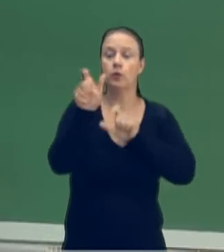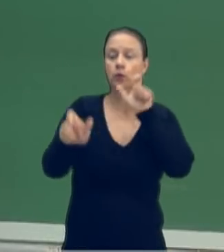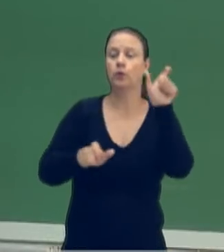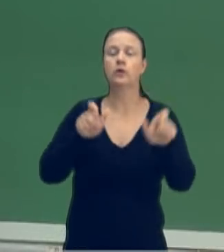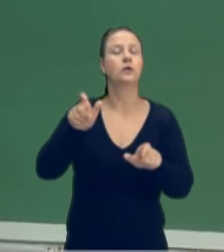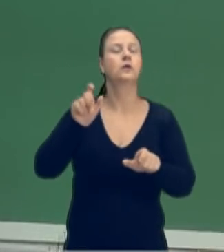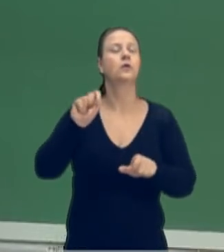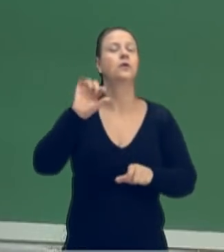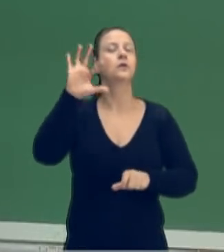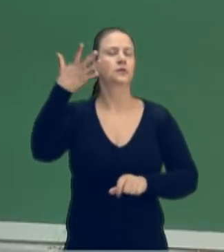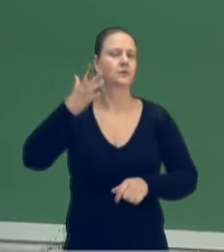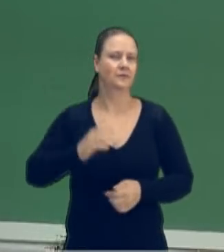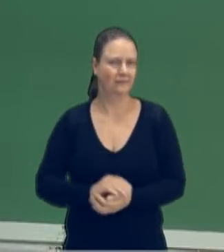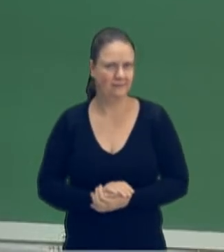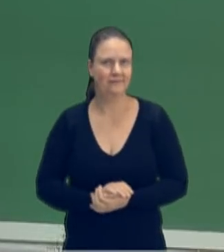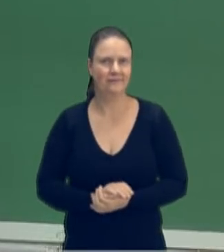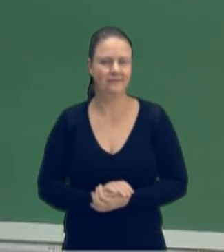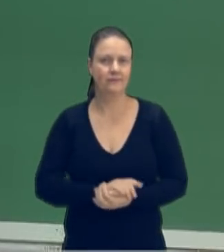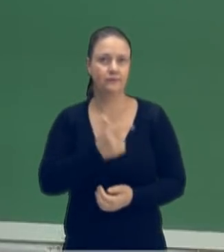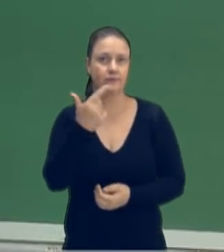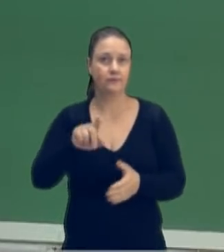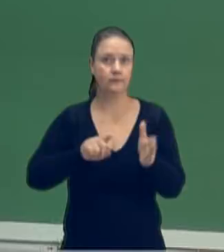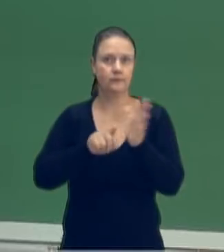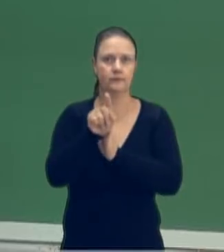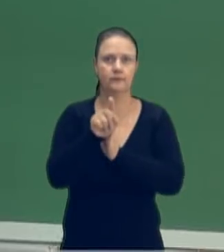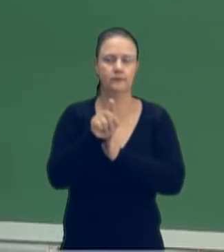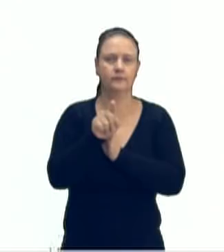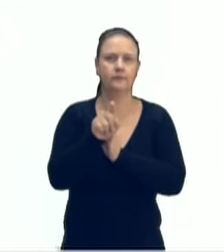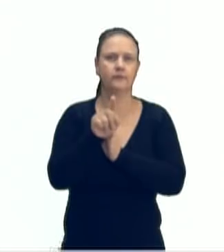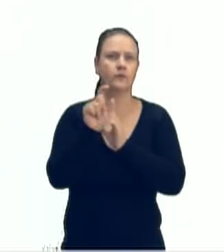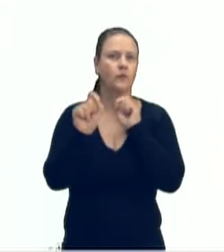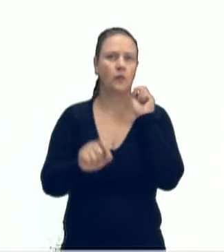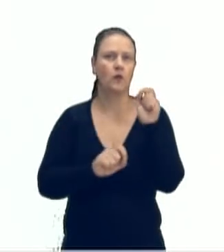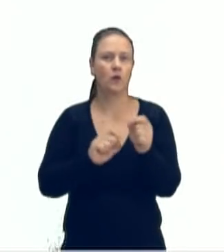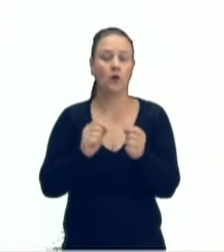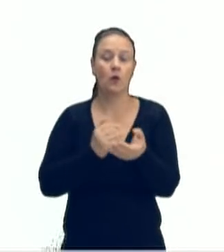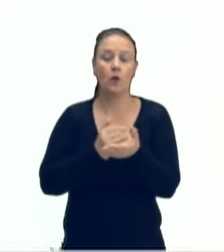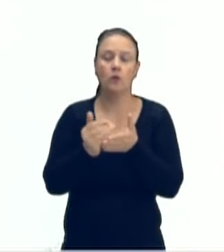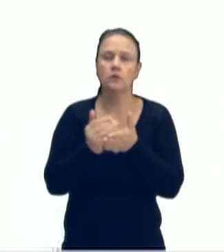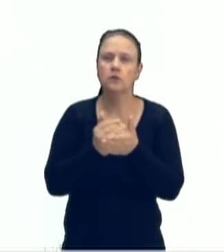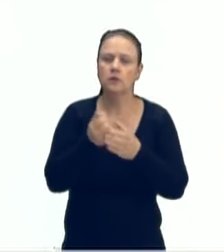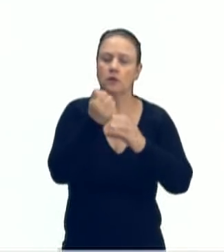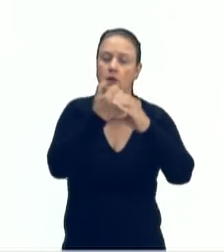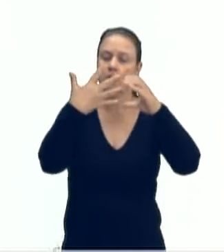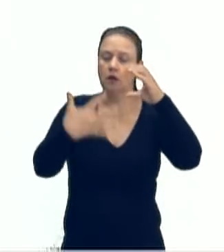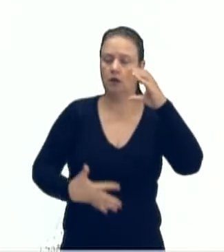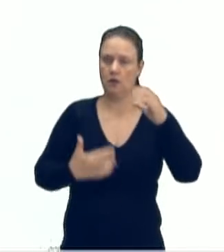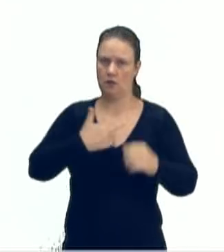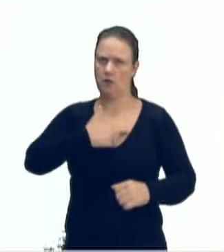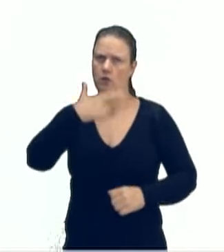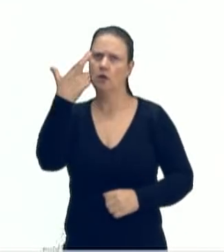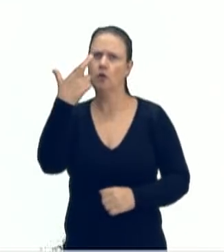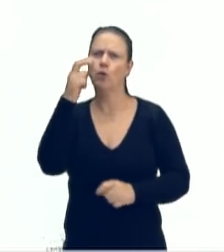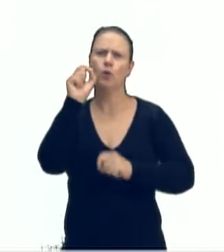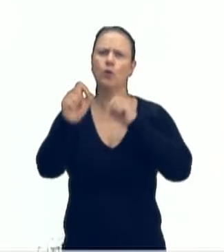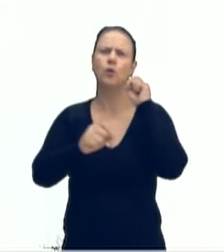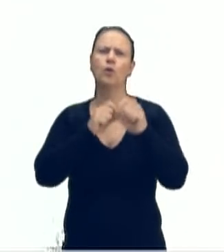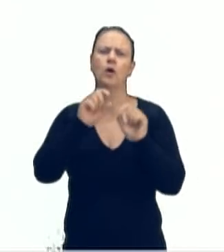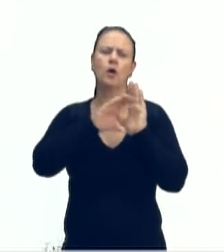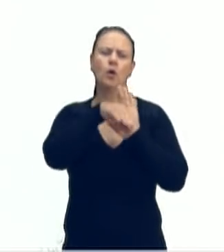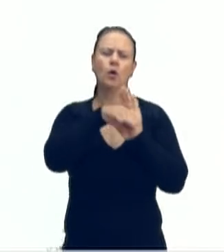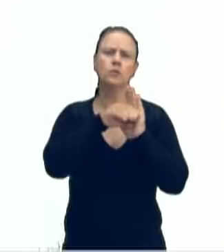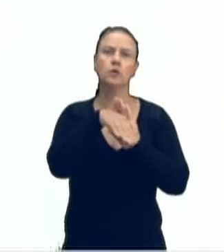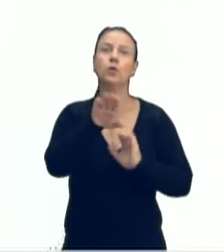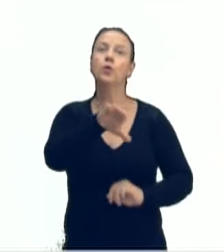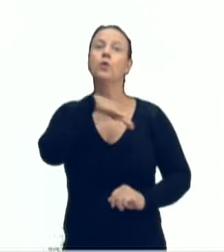acontecimento. Próximo quiz. 4. A partir das características da religião, qual era a concepção de